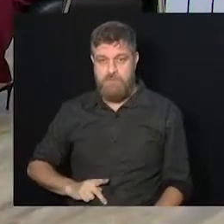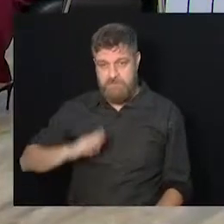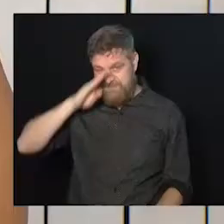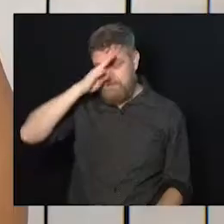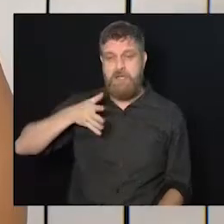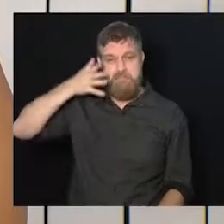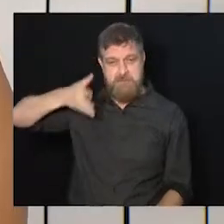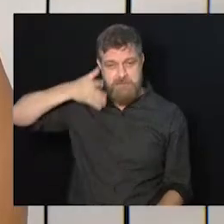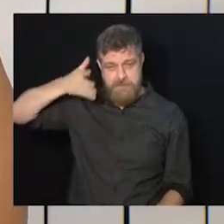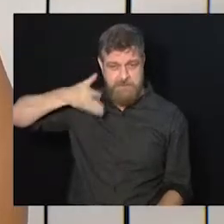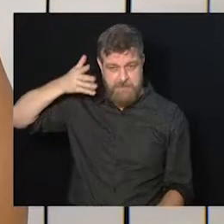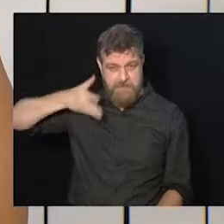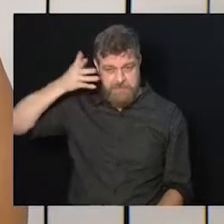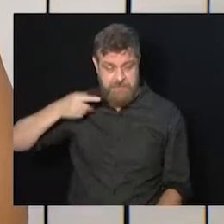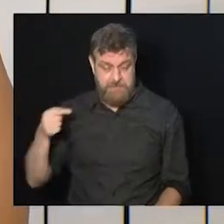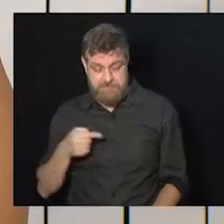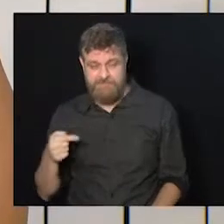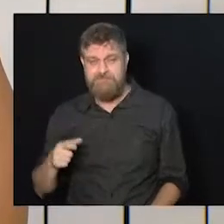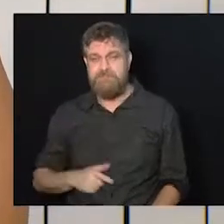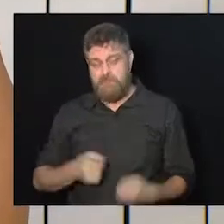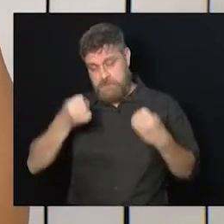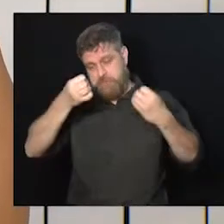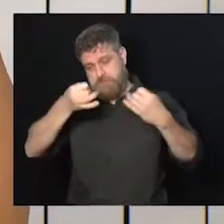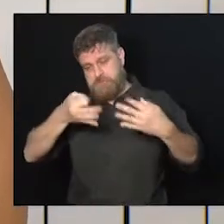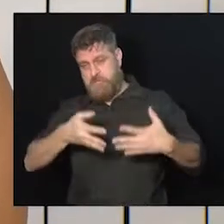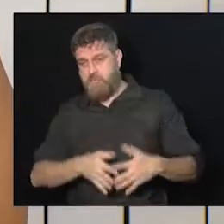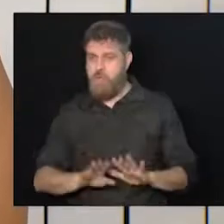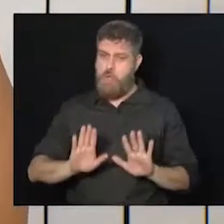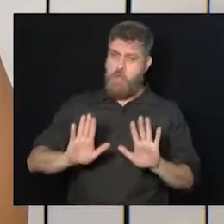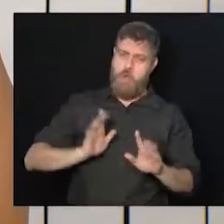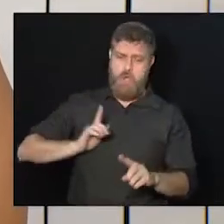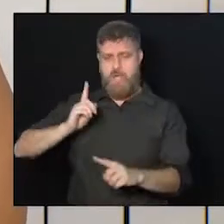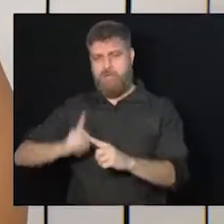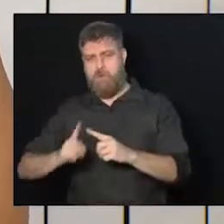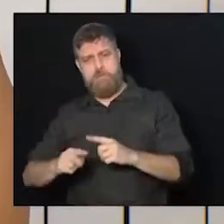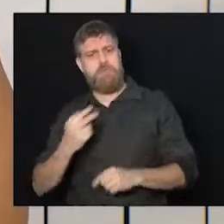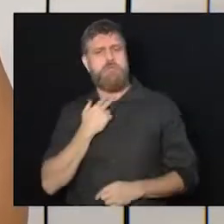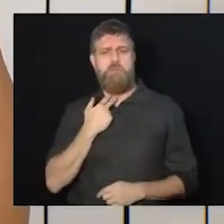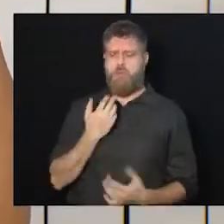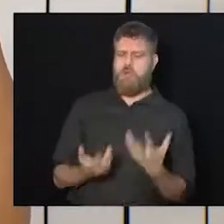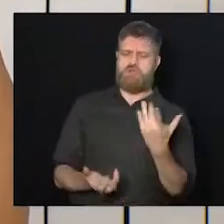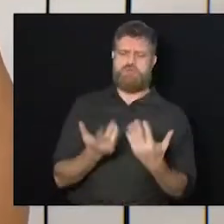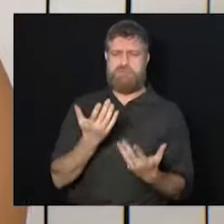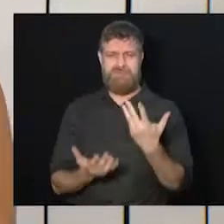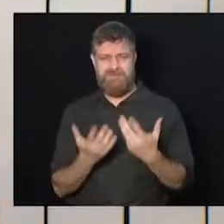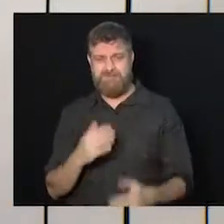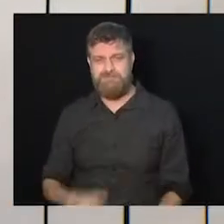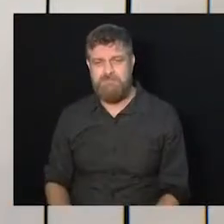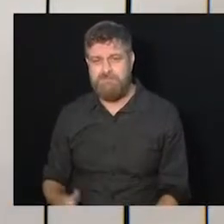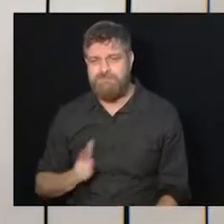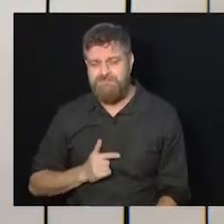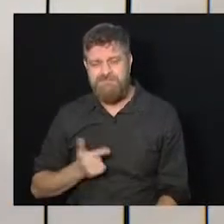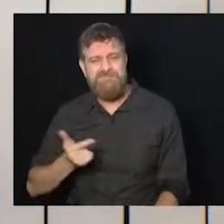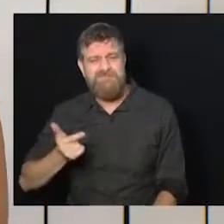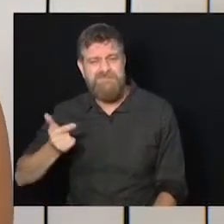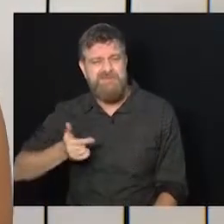do programa assim, dizendo que, olha, está proibido queimadas. Esse segundo